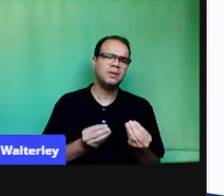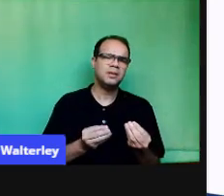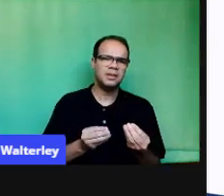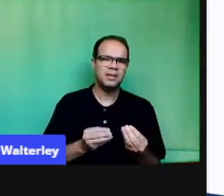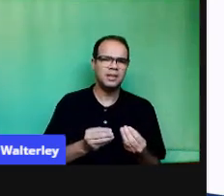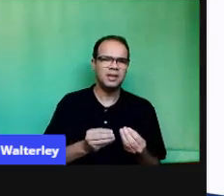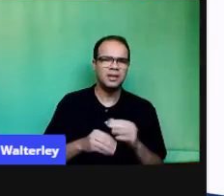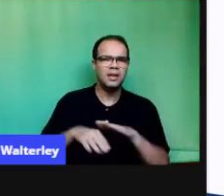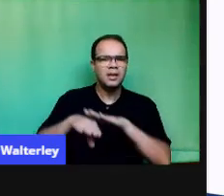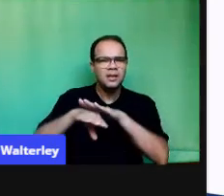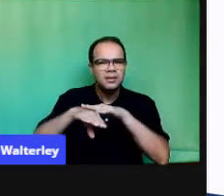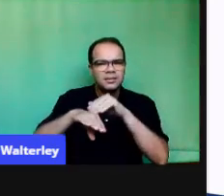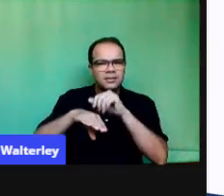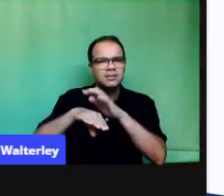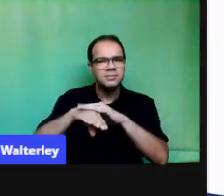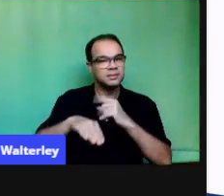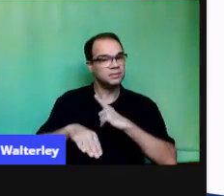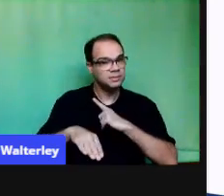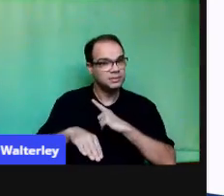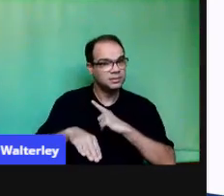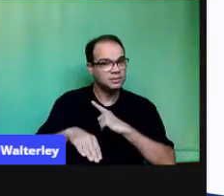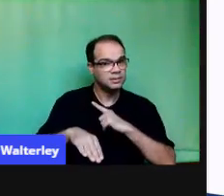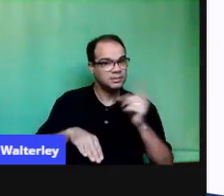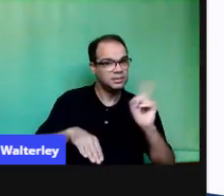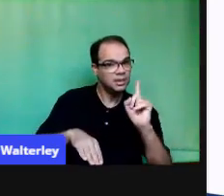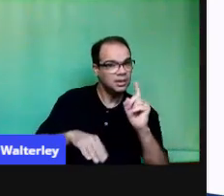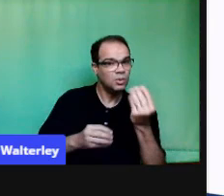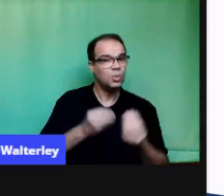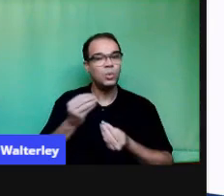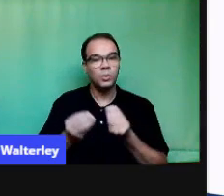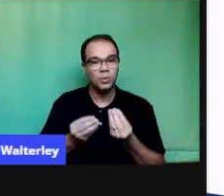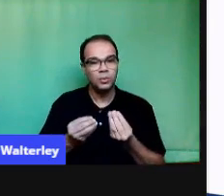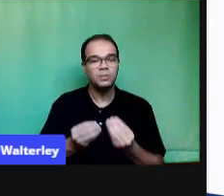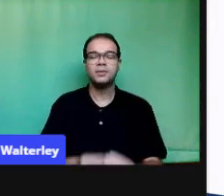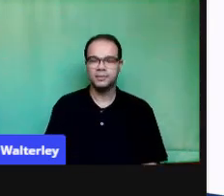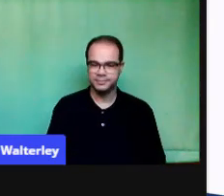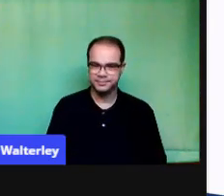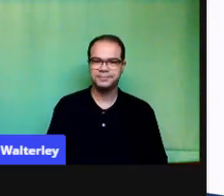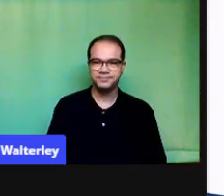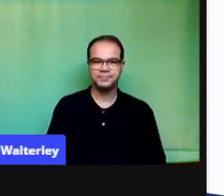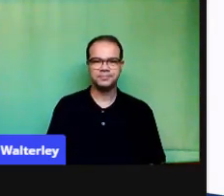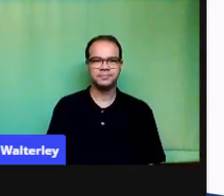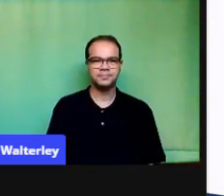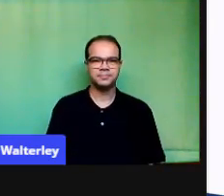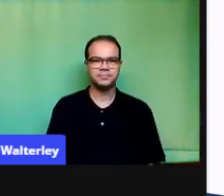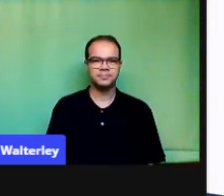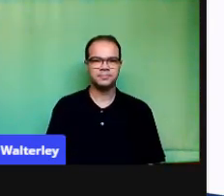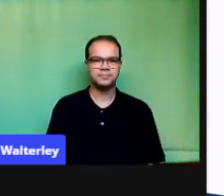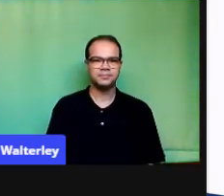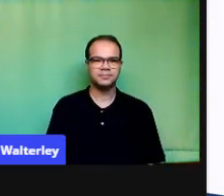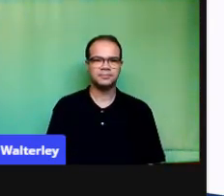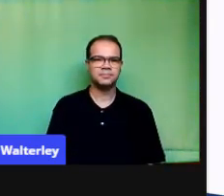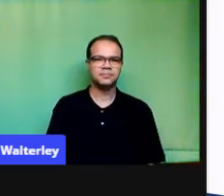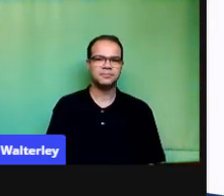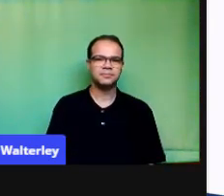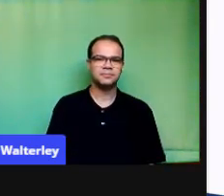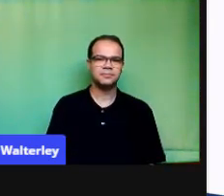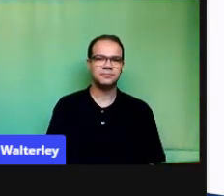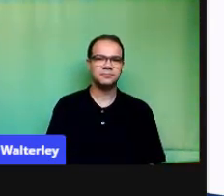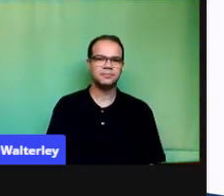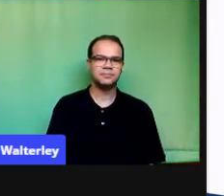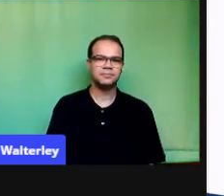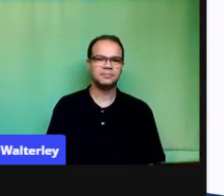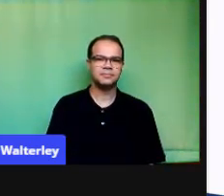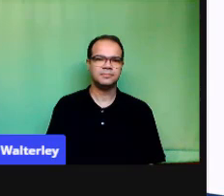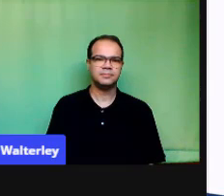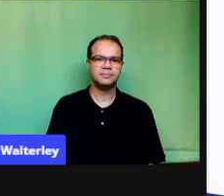processa isso, né, e percebe do ponto de vista do animal, e algumas situações